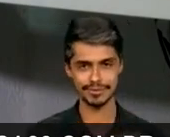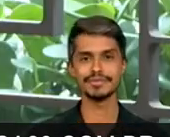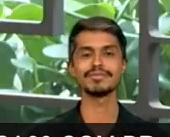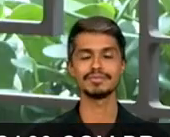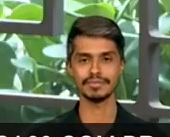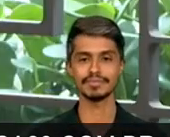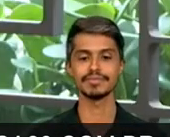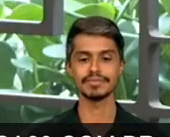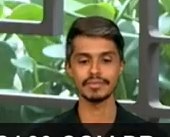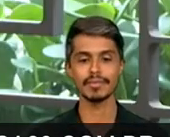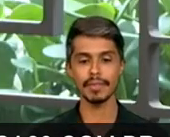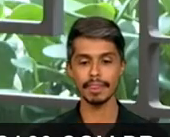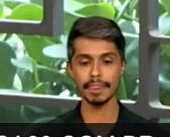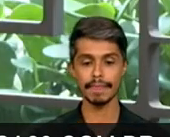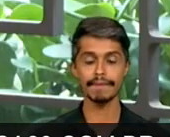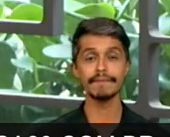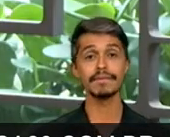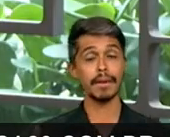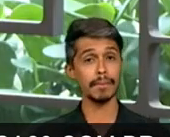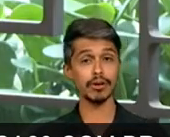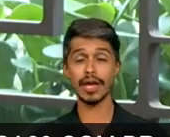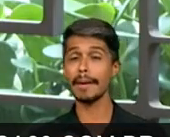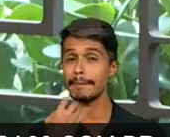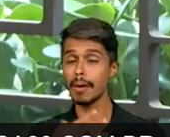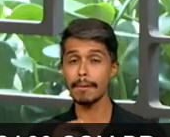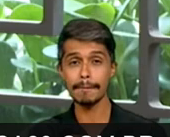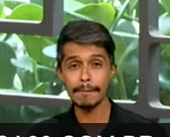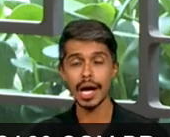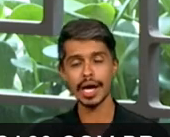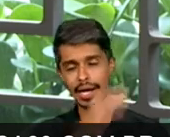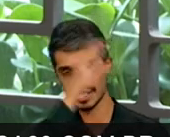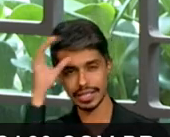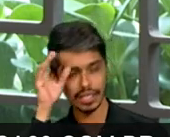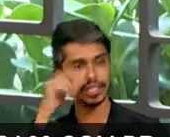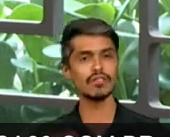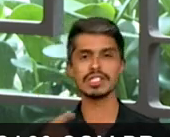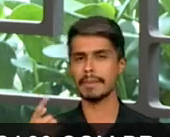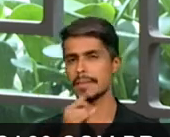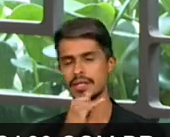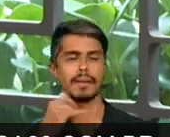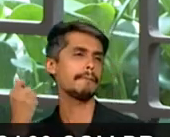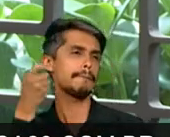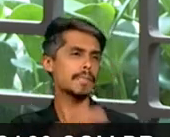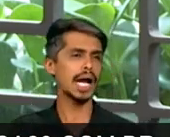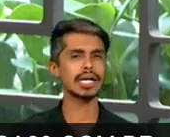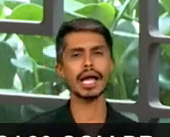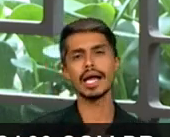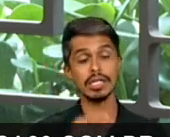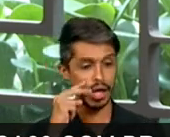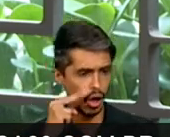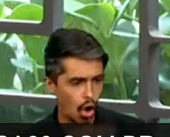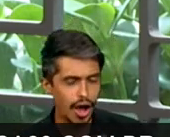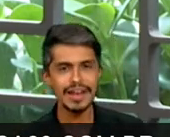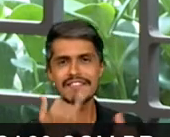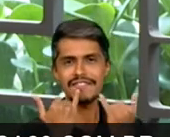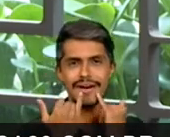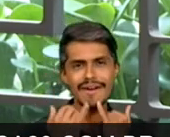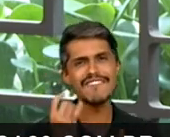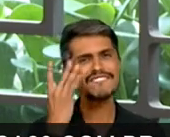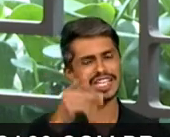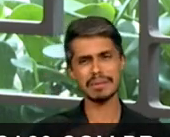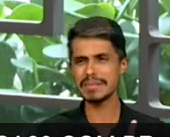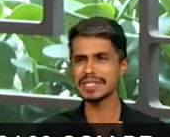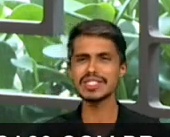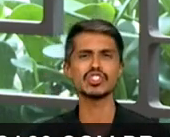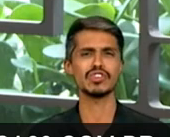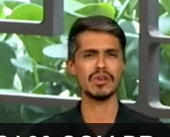pré-pandemia. É conveniente para o consumidor. Quer dizer, você vai comprar um produto, você tem toda a informação disponível, fácil pesquisa de preço,